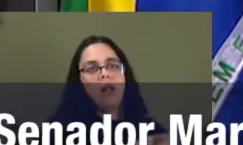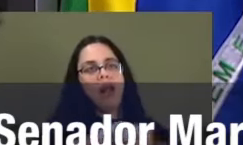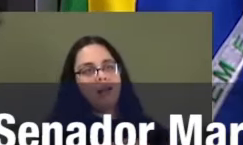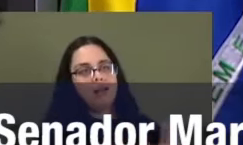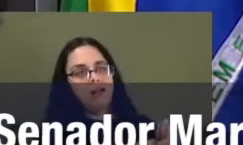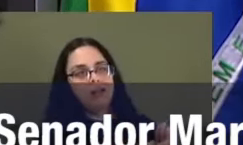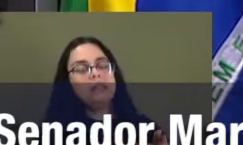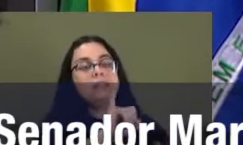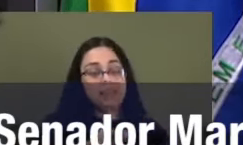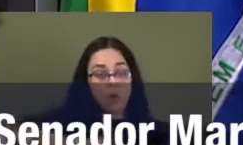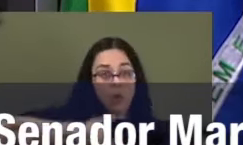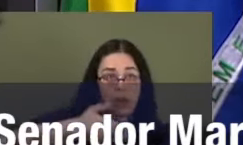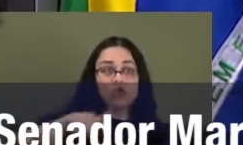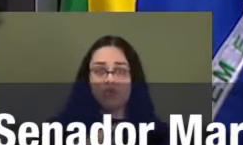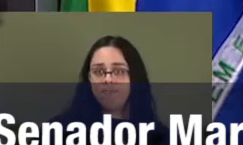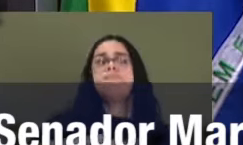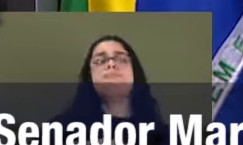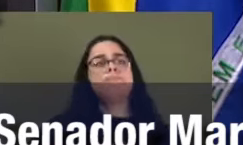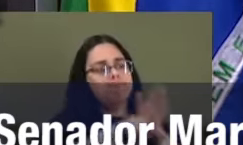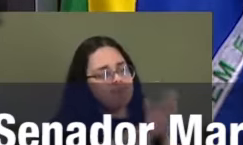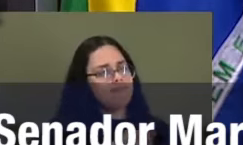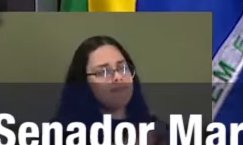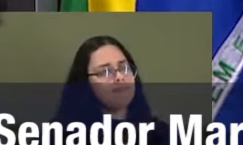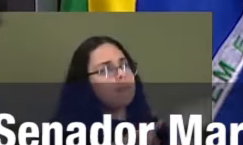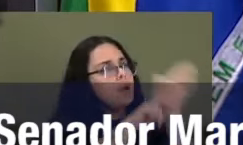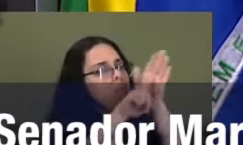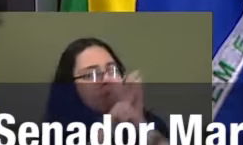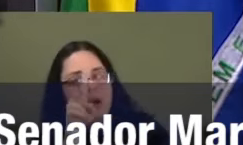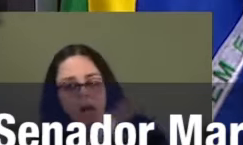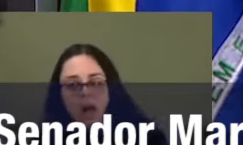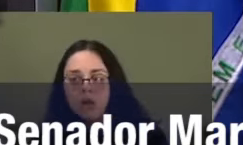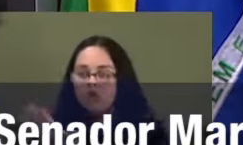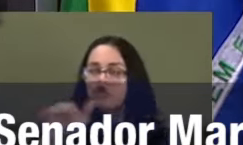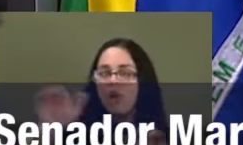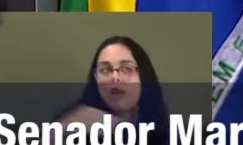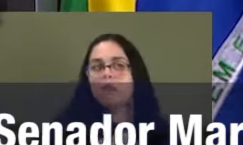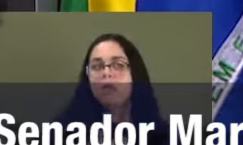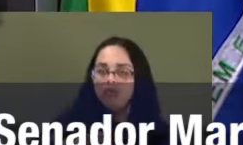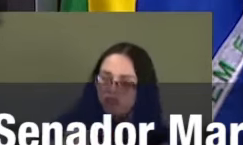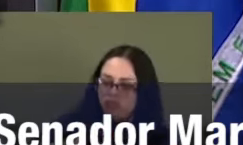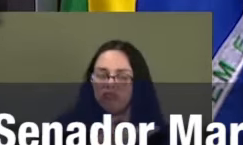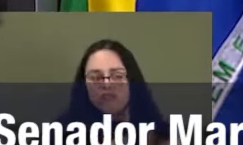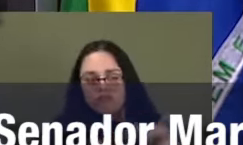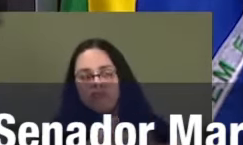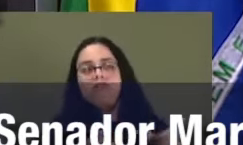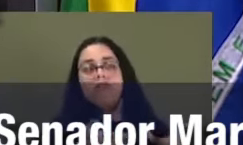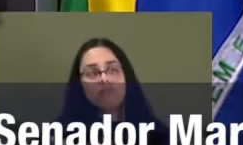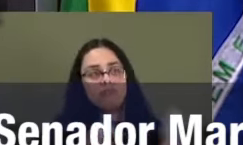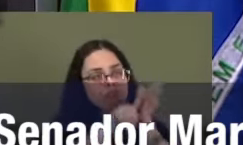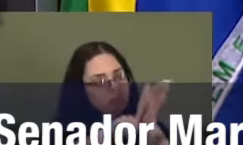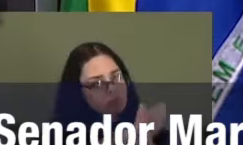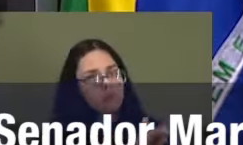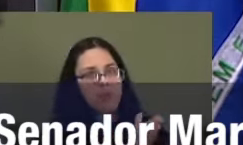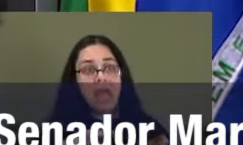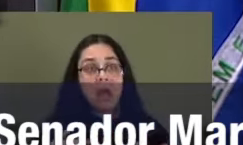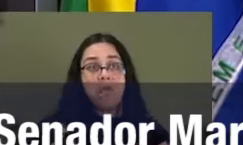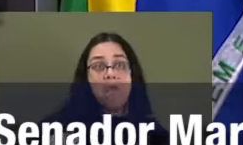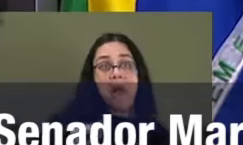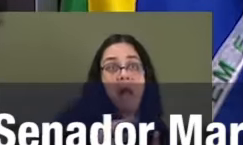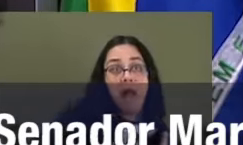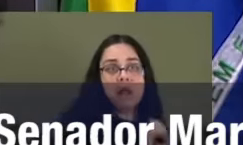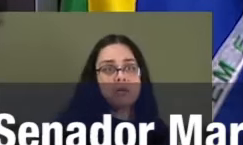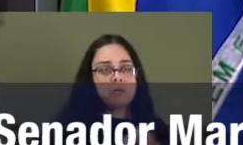algo contra o Congresso, nós somos obrigados a investigar, questionar, convocar ministros. Então não houve interferência,